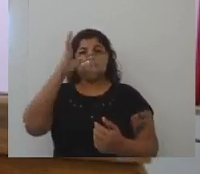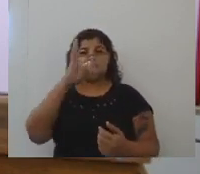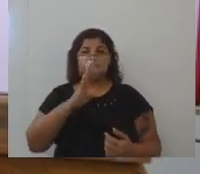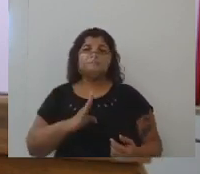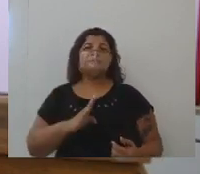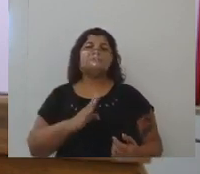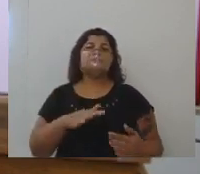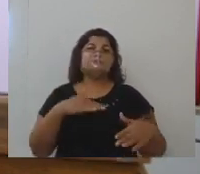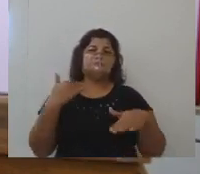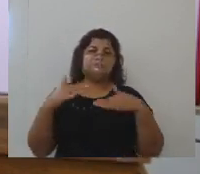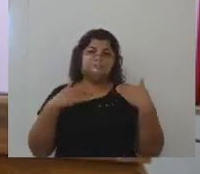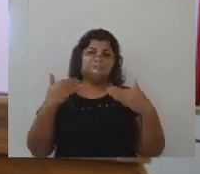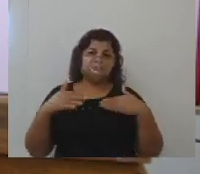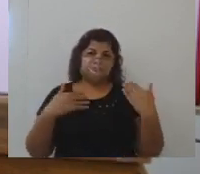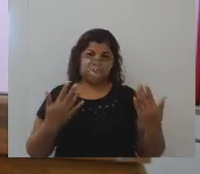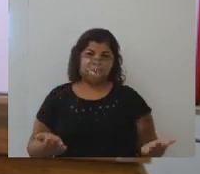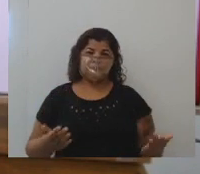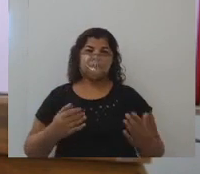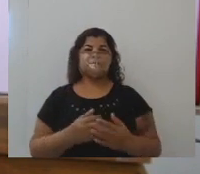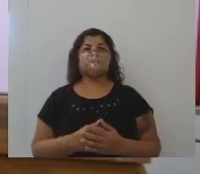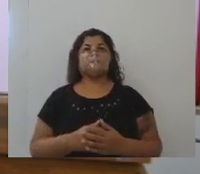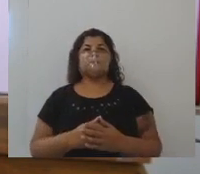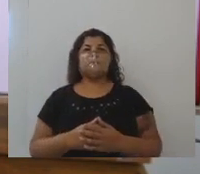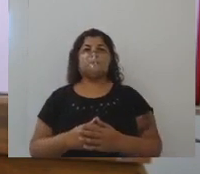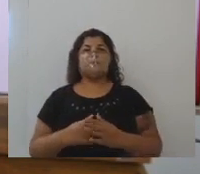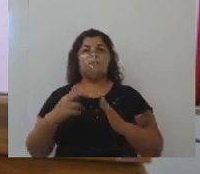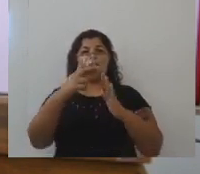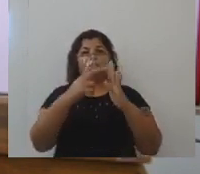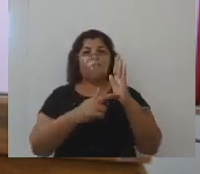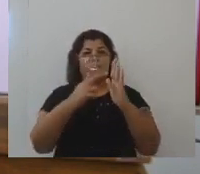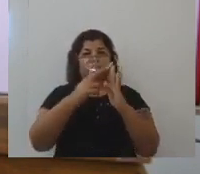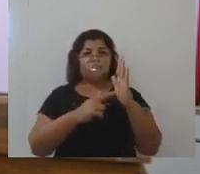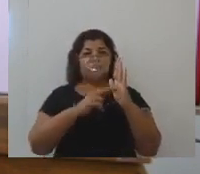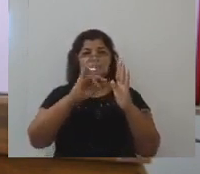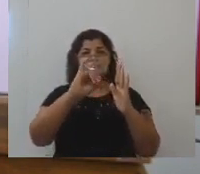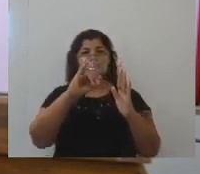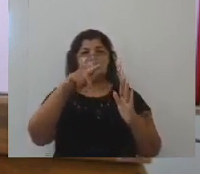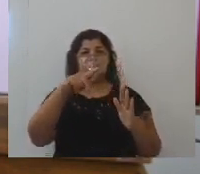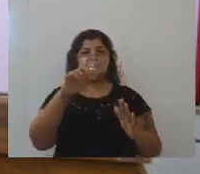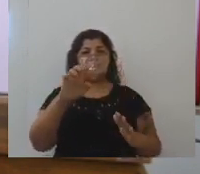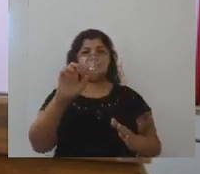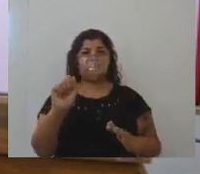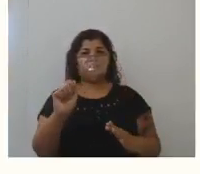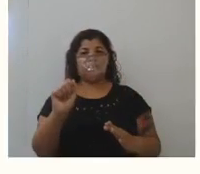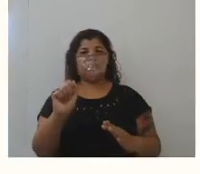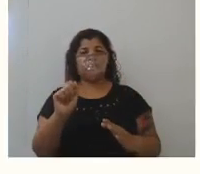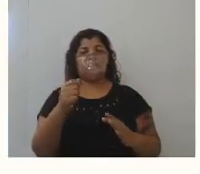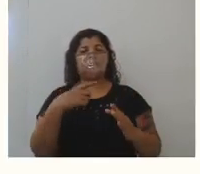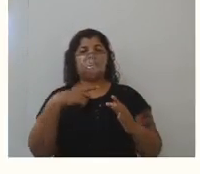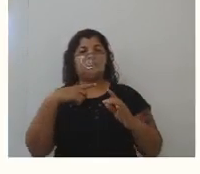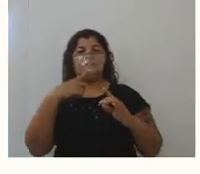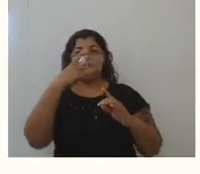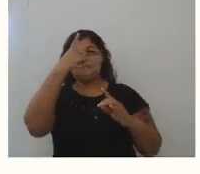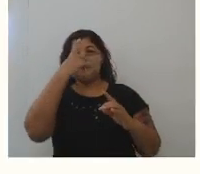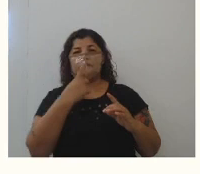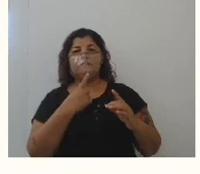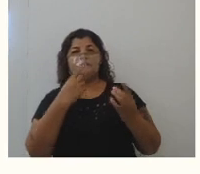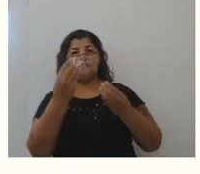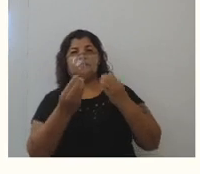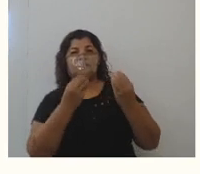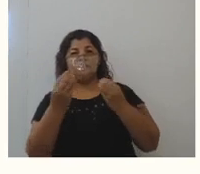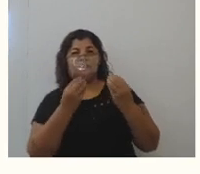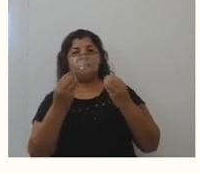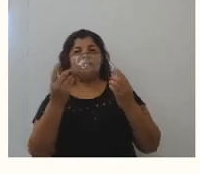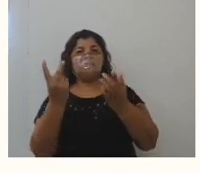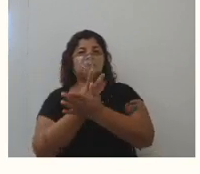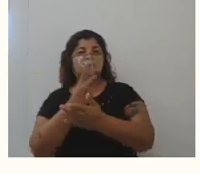perdendo os nossos jovens. Segundo o relatório do IPEA, que é o Instituto de Pesquisa Econômica, traçando um perfil de casos de